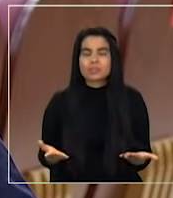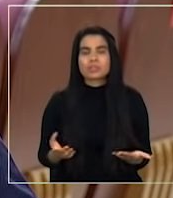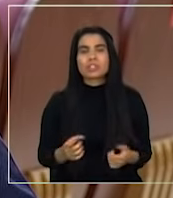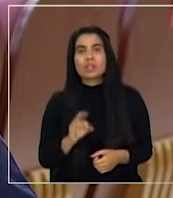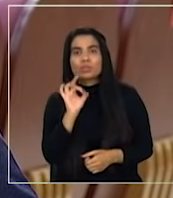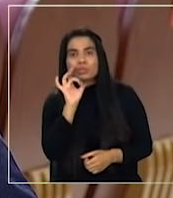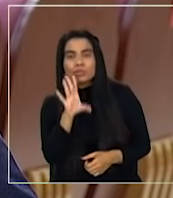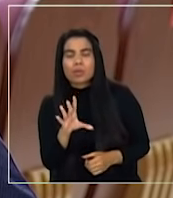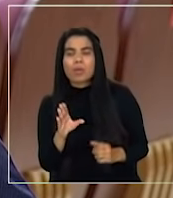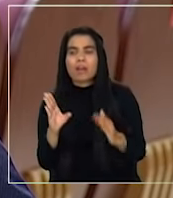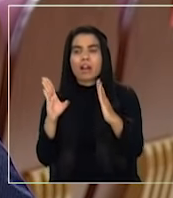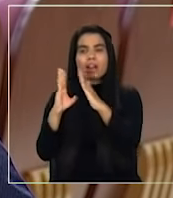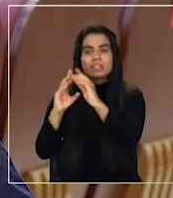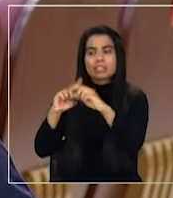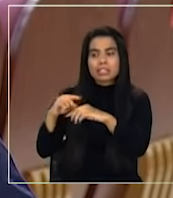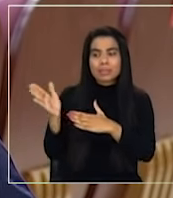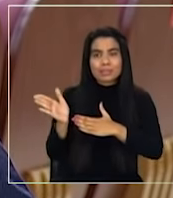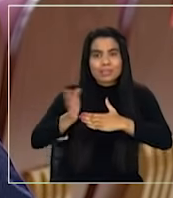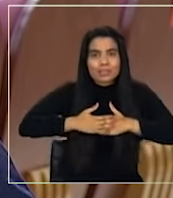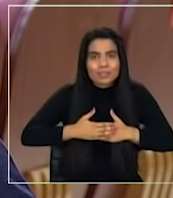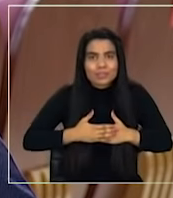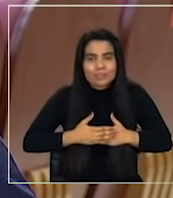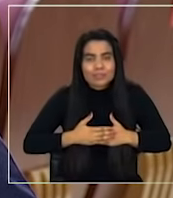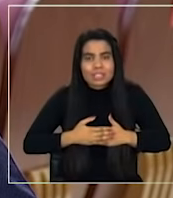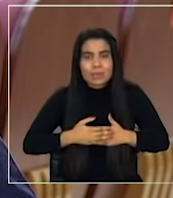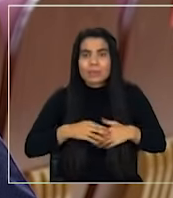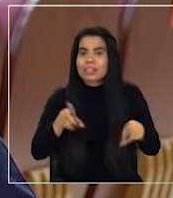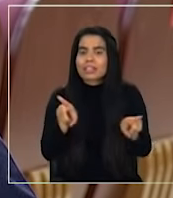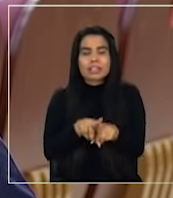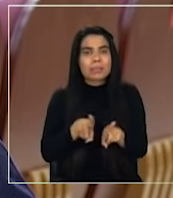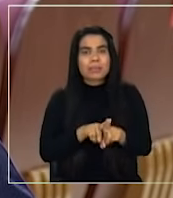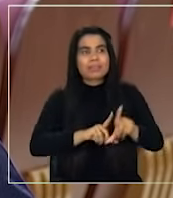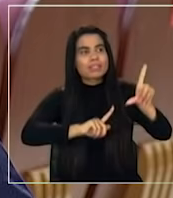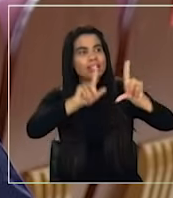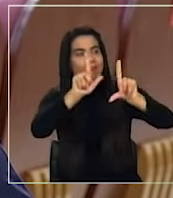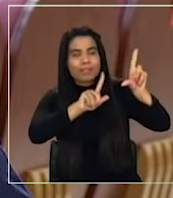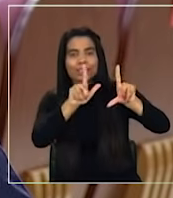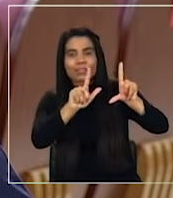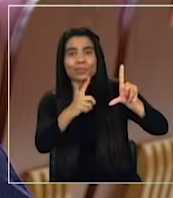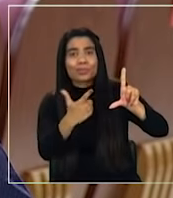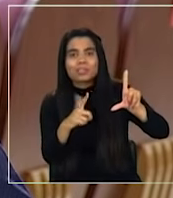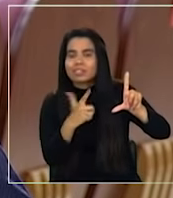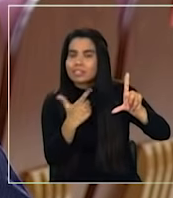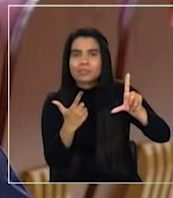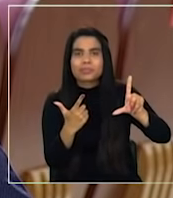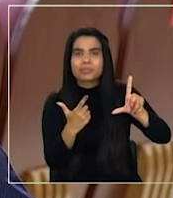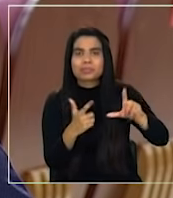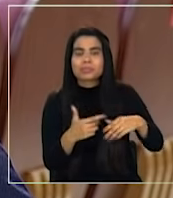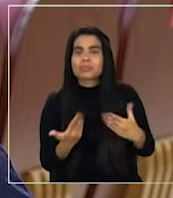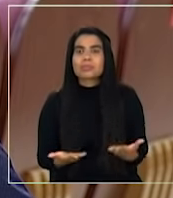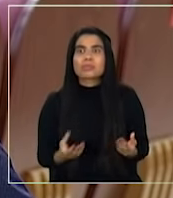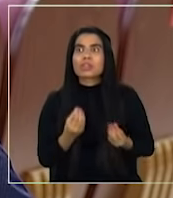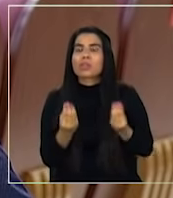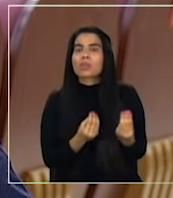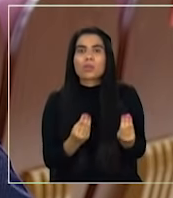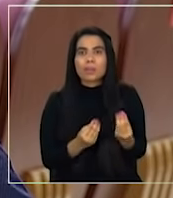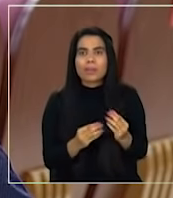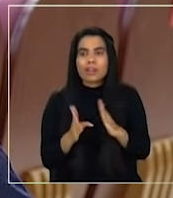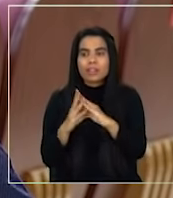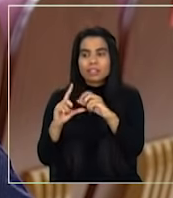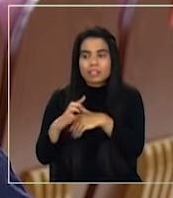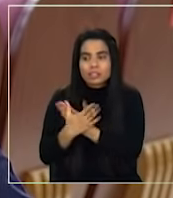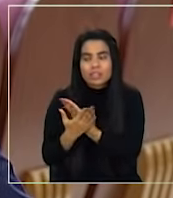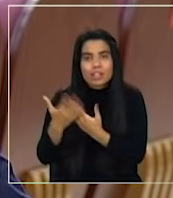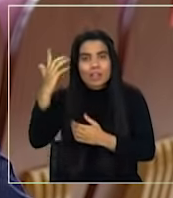somente as igrejas estariam fechadas, como os canais também estariam fechados, a igreja não poderia mais transmitir.